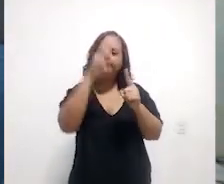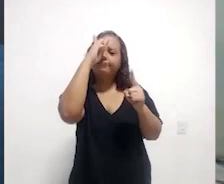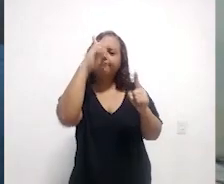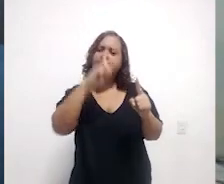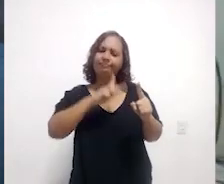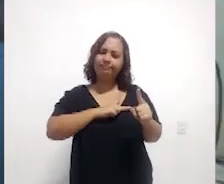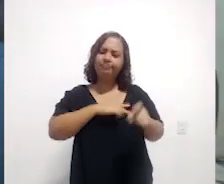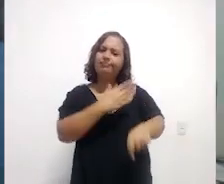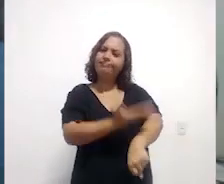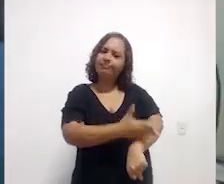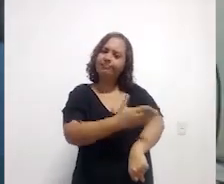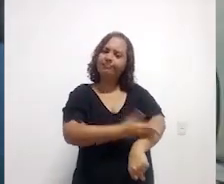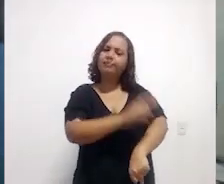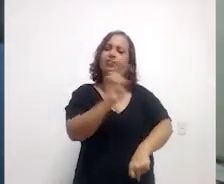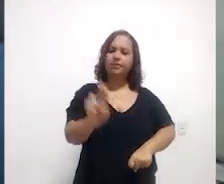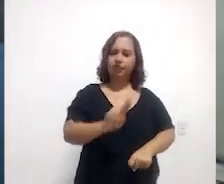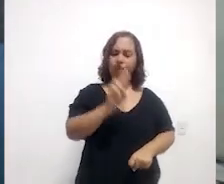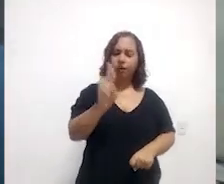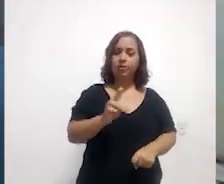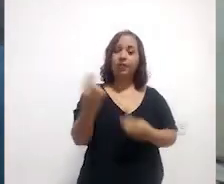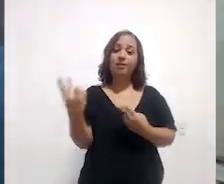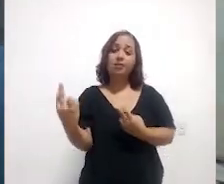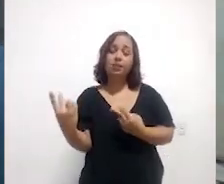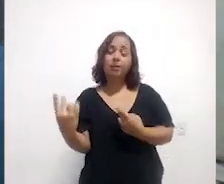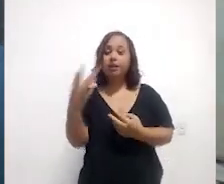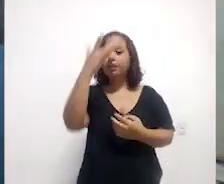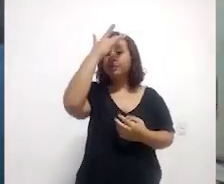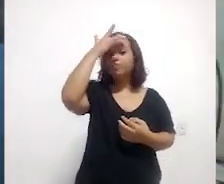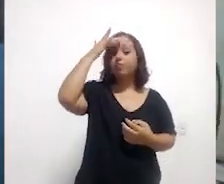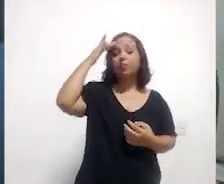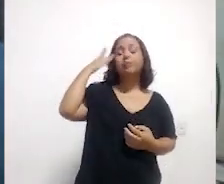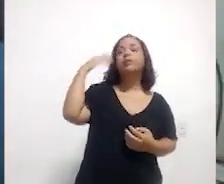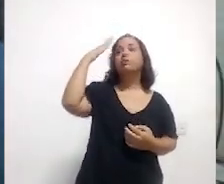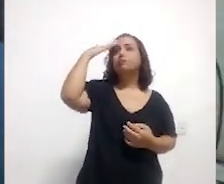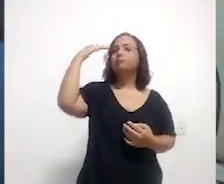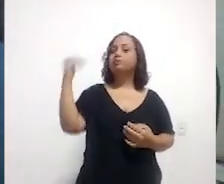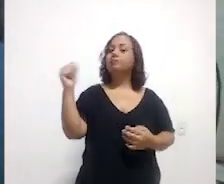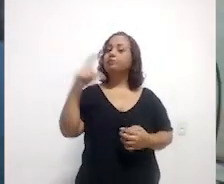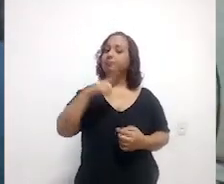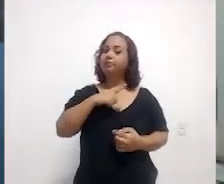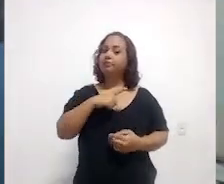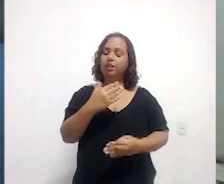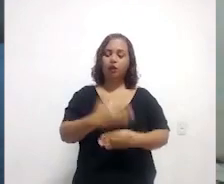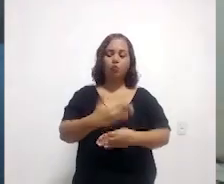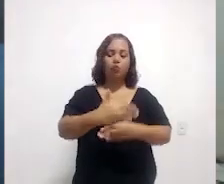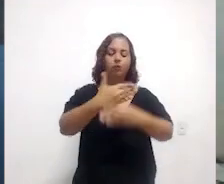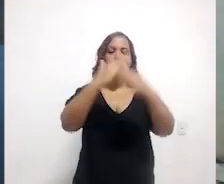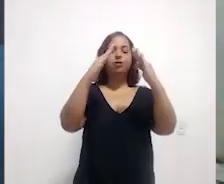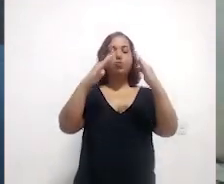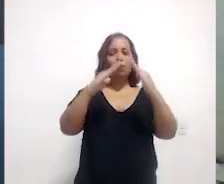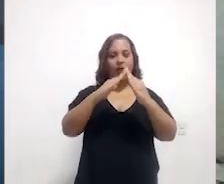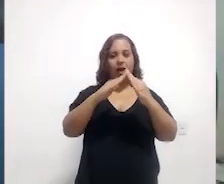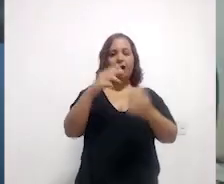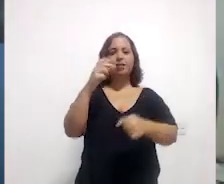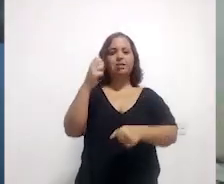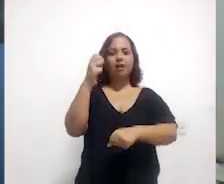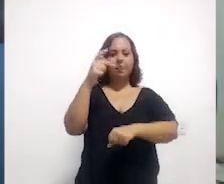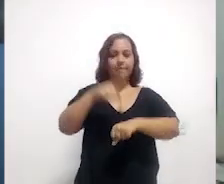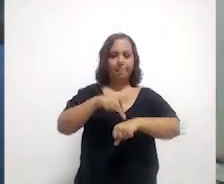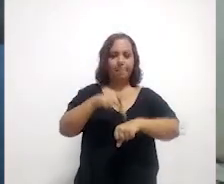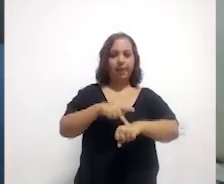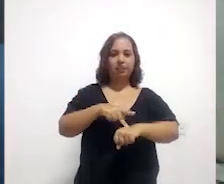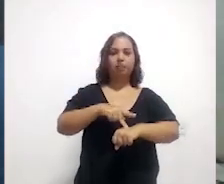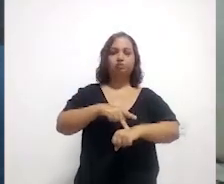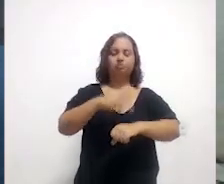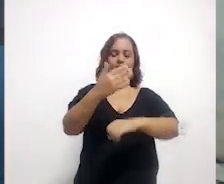as pratica é como um homem prudente que construiu sua casa sobre a rocha. Caiu a chuva, transbordaram